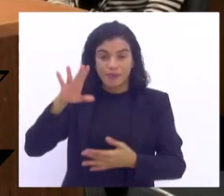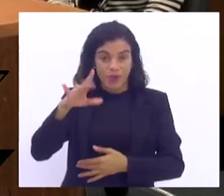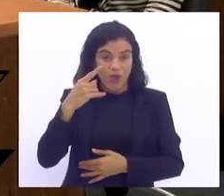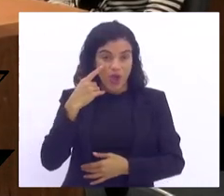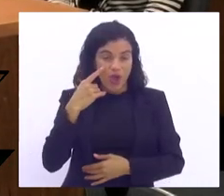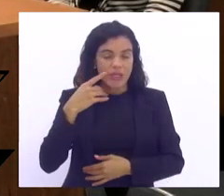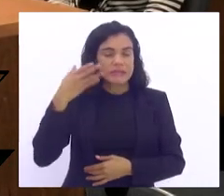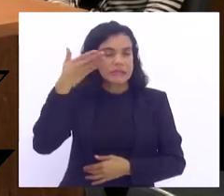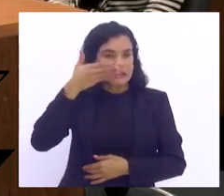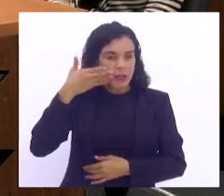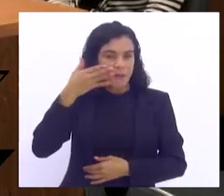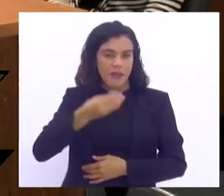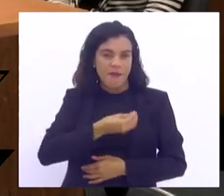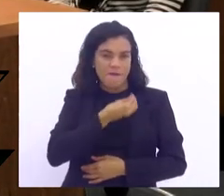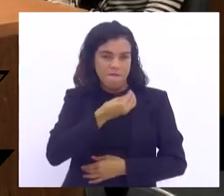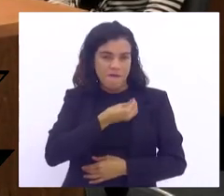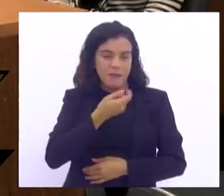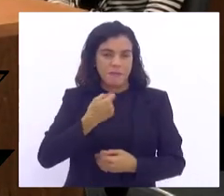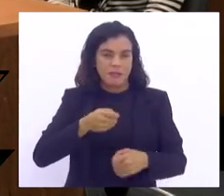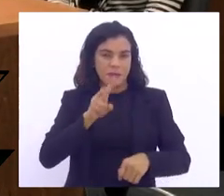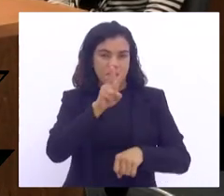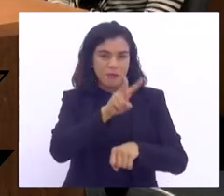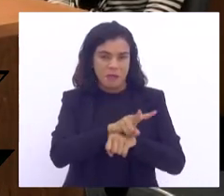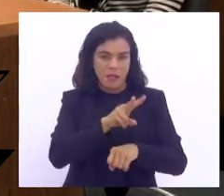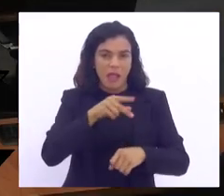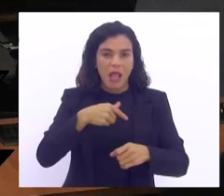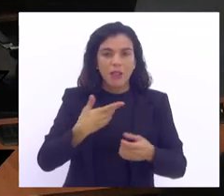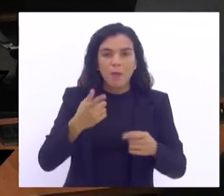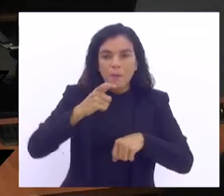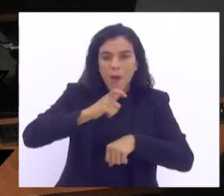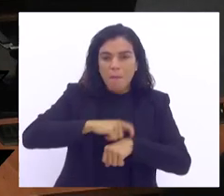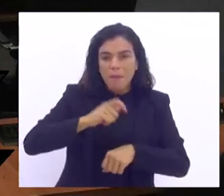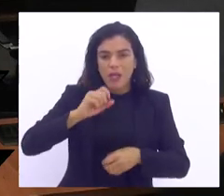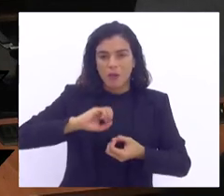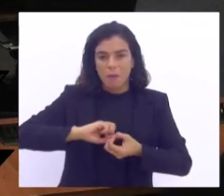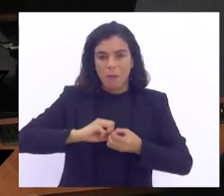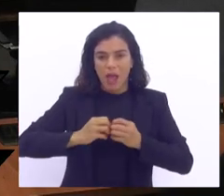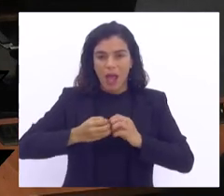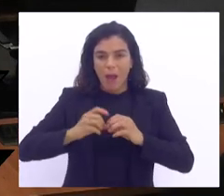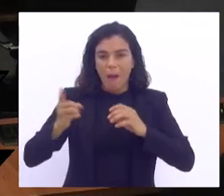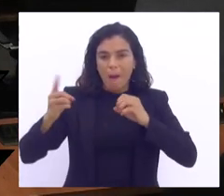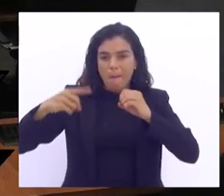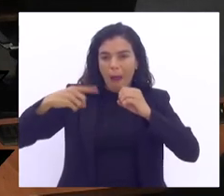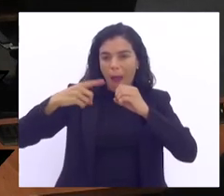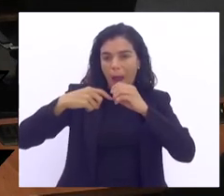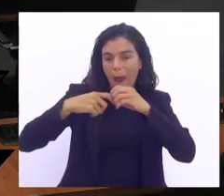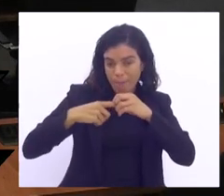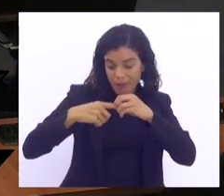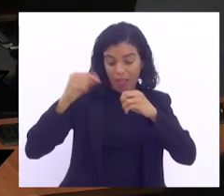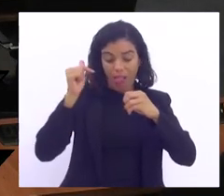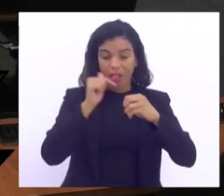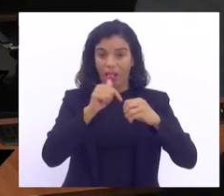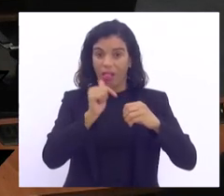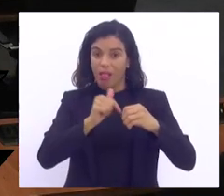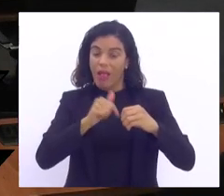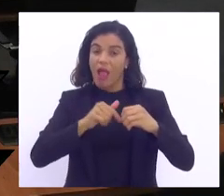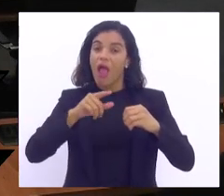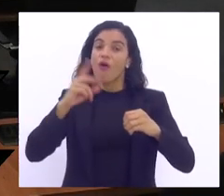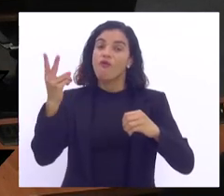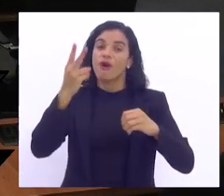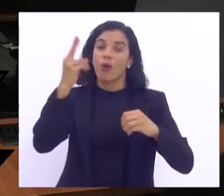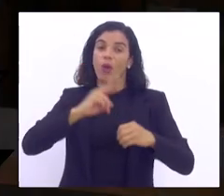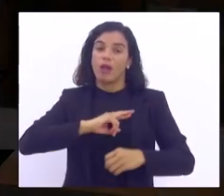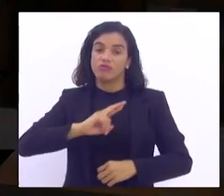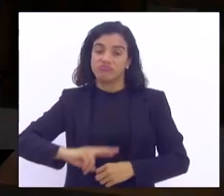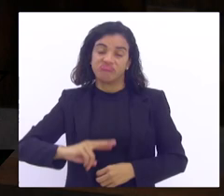este argumento de que a vida deve ser protegida desde a concepção é um argumento baseado exclusivamente em valores religiosos.